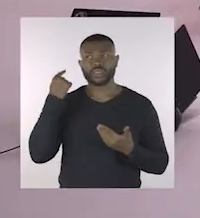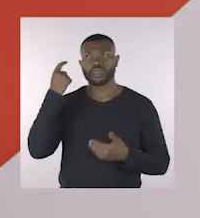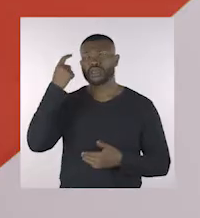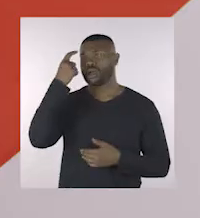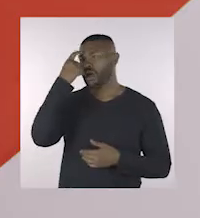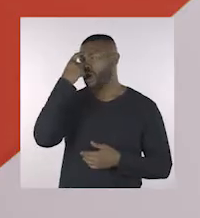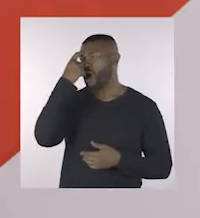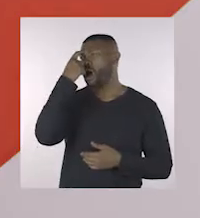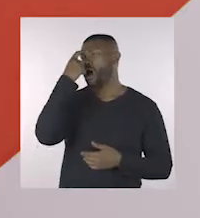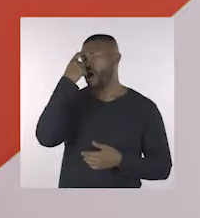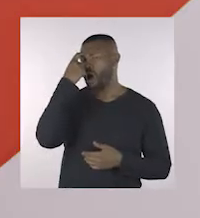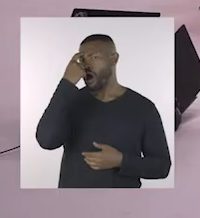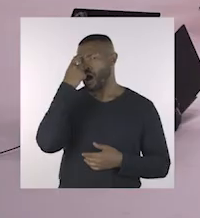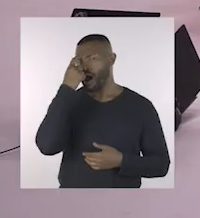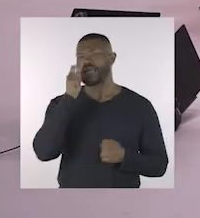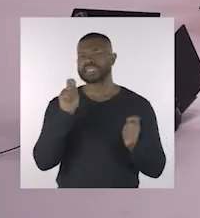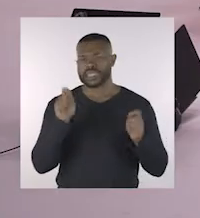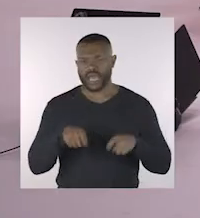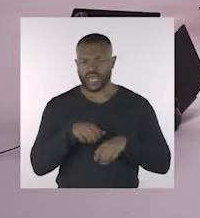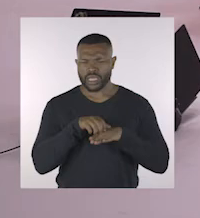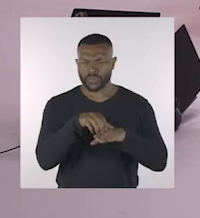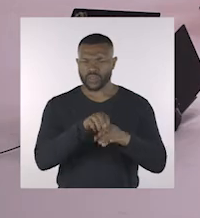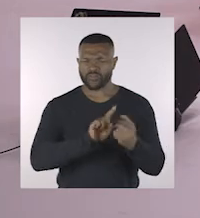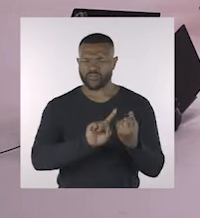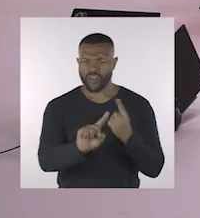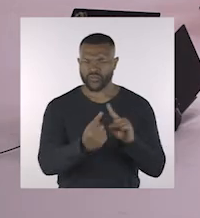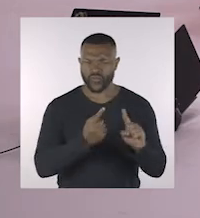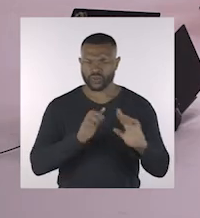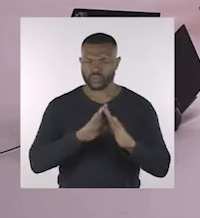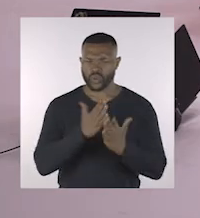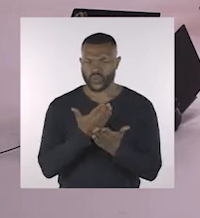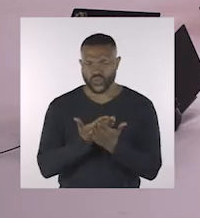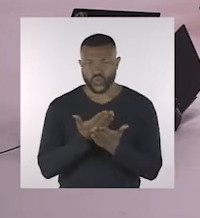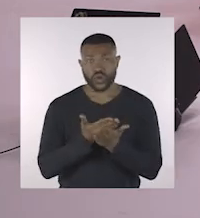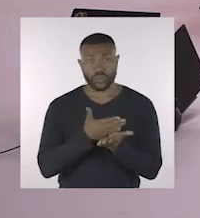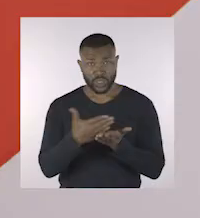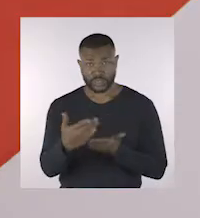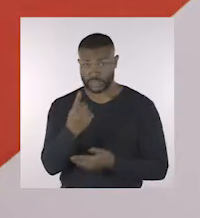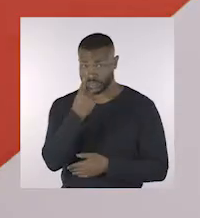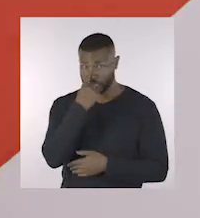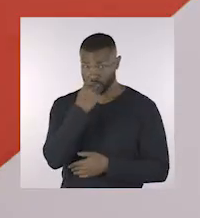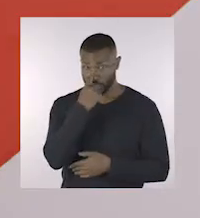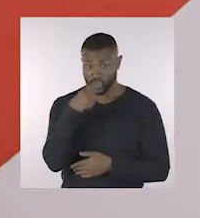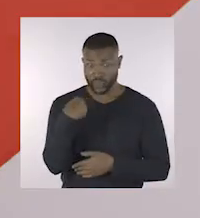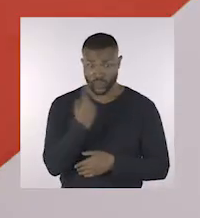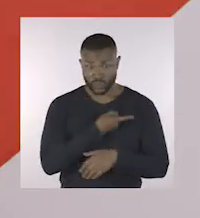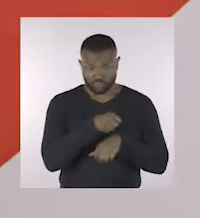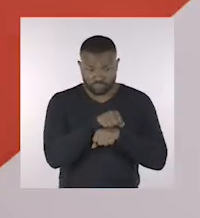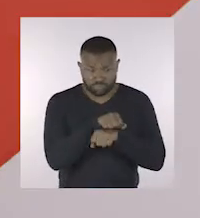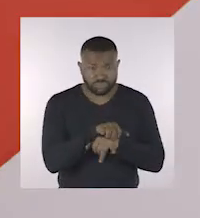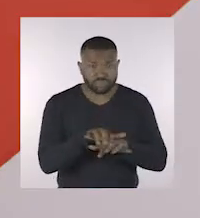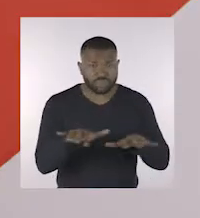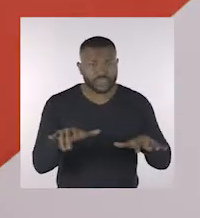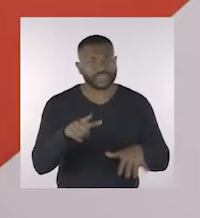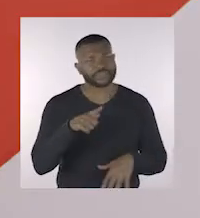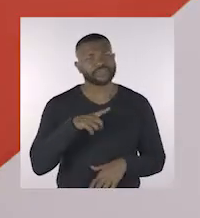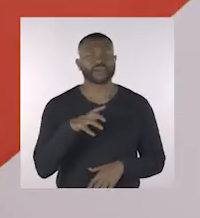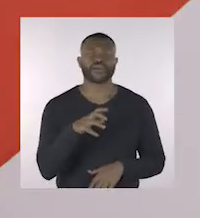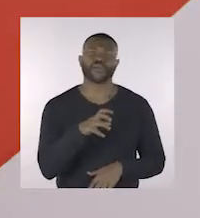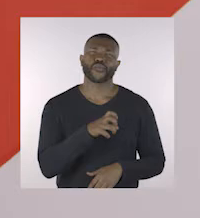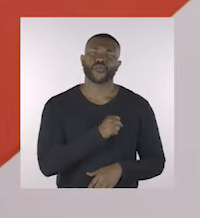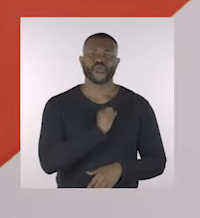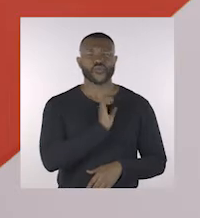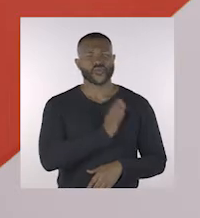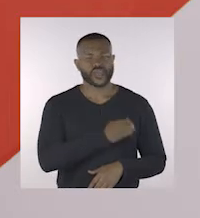partir dessas coisas que nós plantamos o tal vai e volta aqui na cidade de São Paulo e começou acusar aqui e que nós plantamos Então tem muito